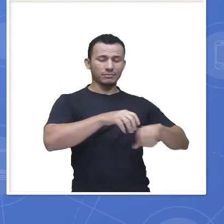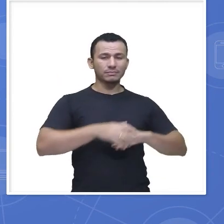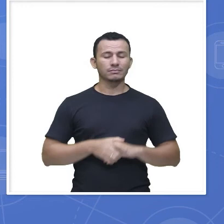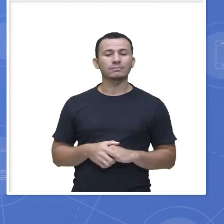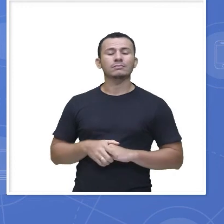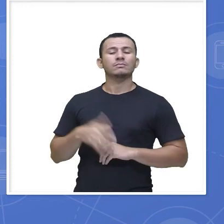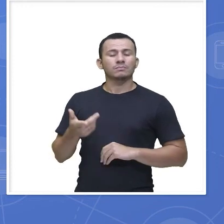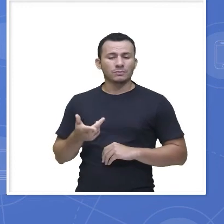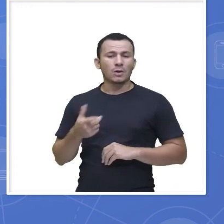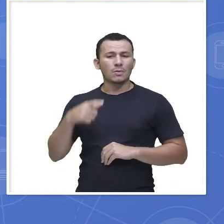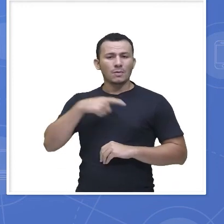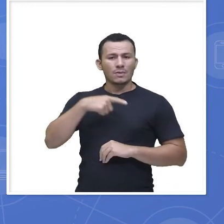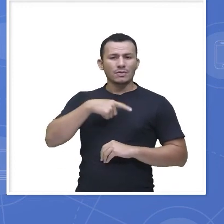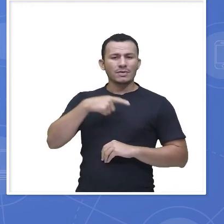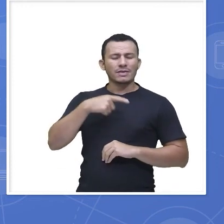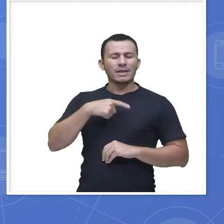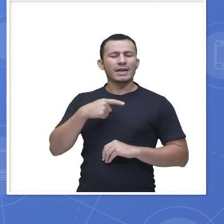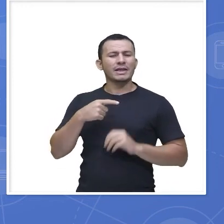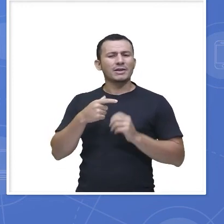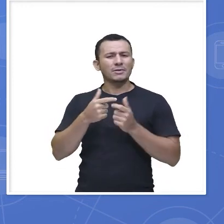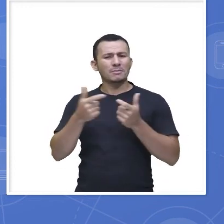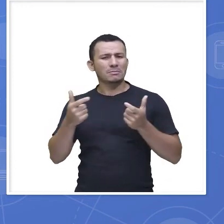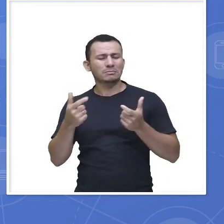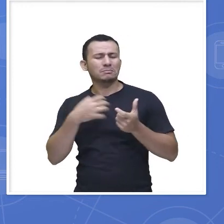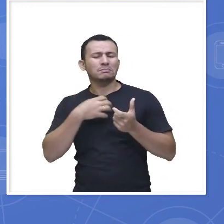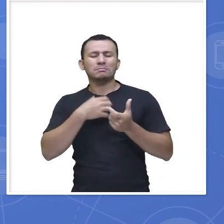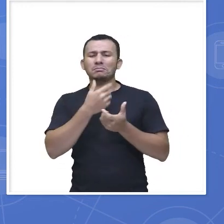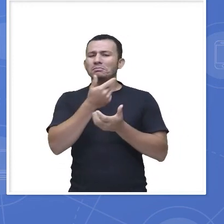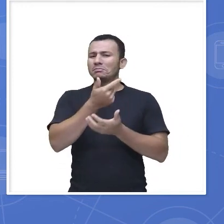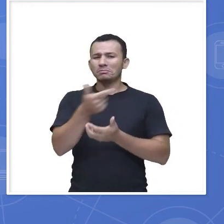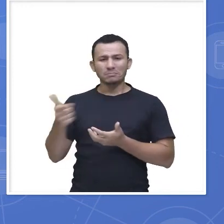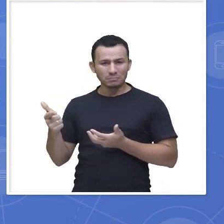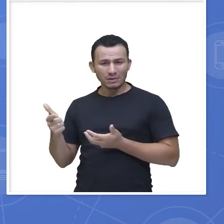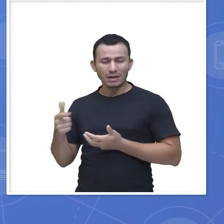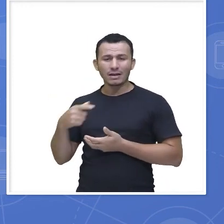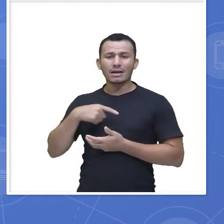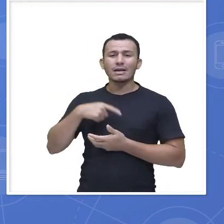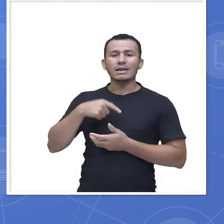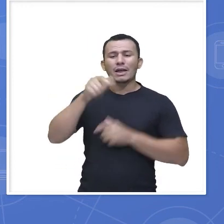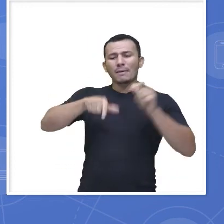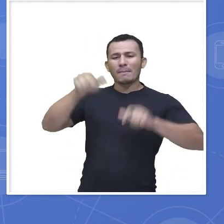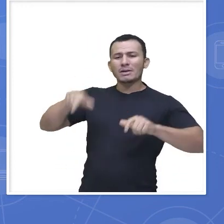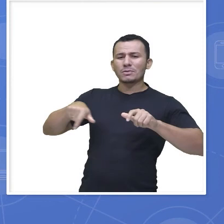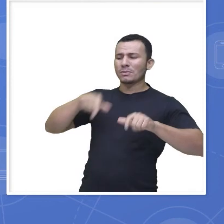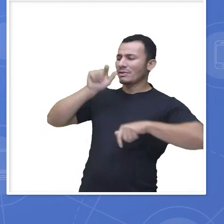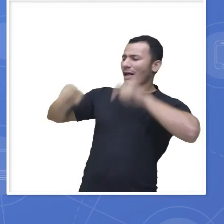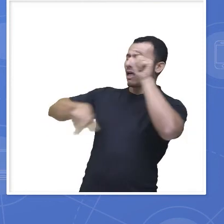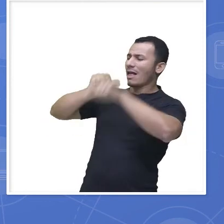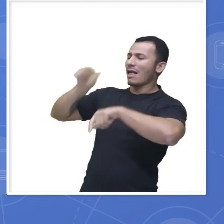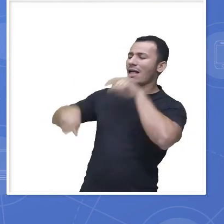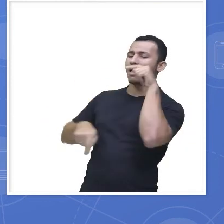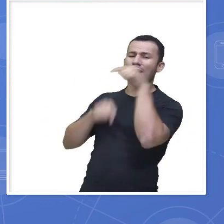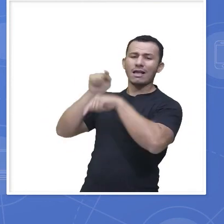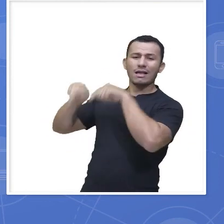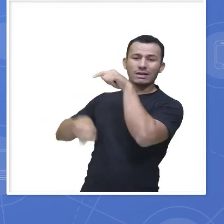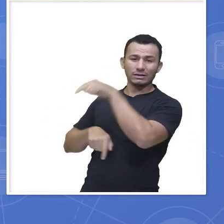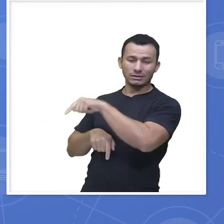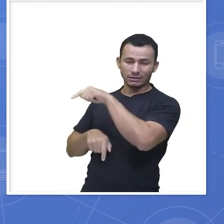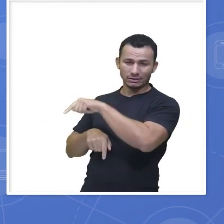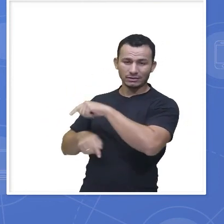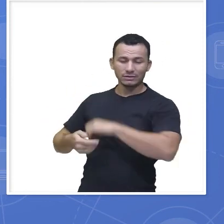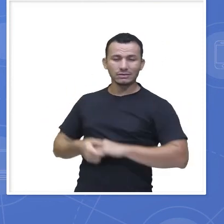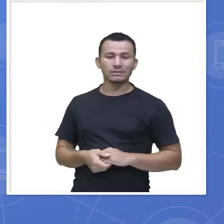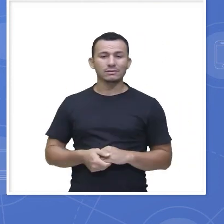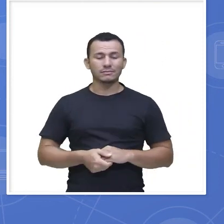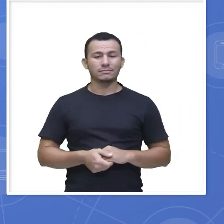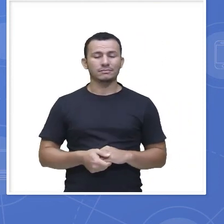muito seco de maneiras, tinha inimigos que chegavam a acusá-lo de bárbaro. O Contrim era acusado de bárbaro.